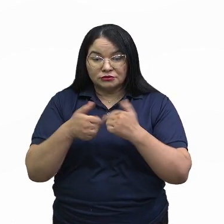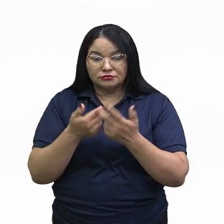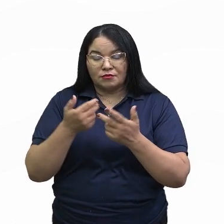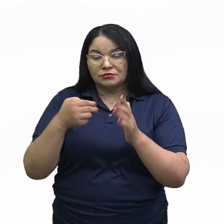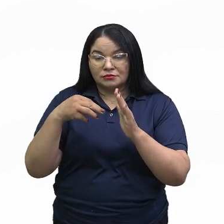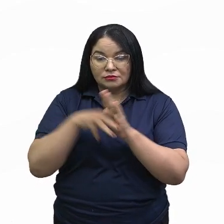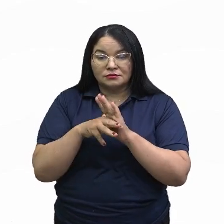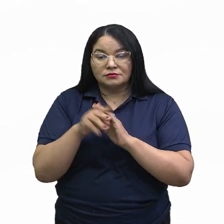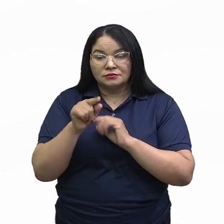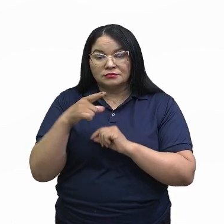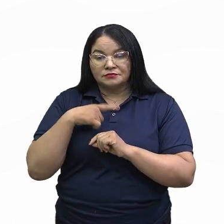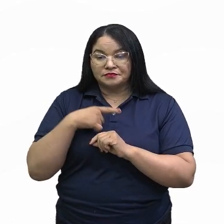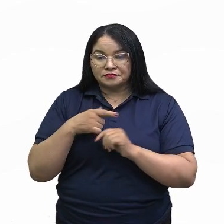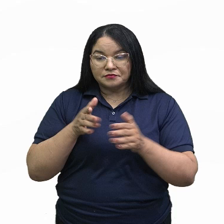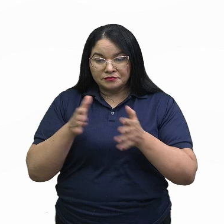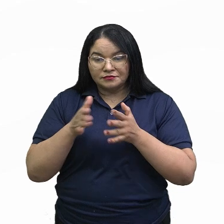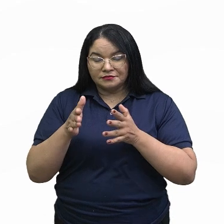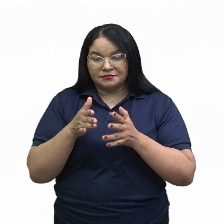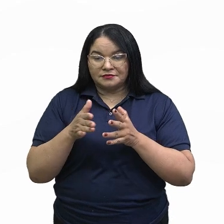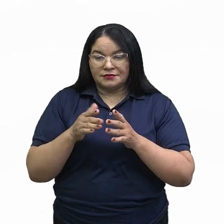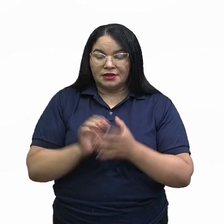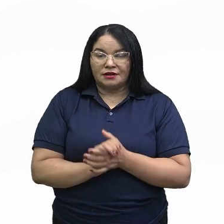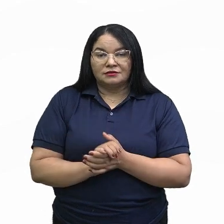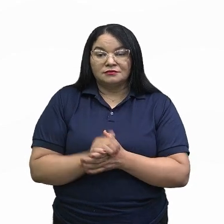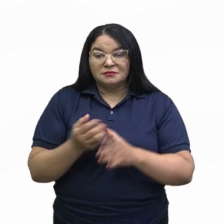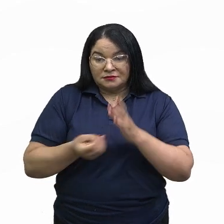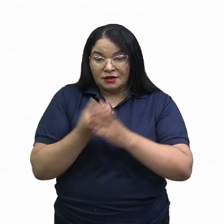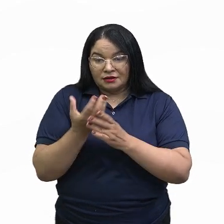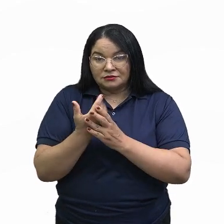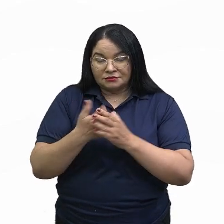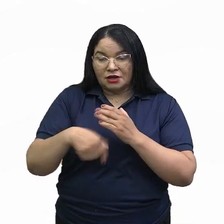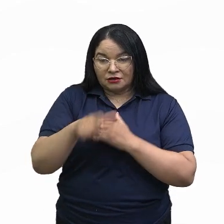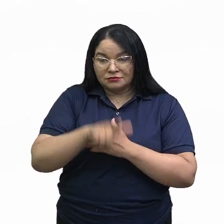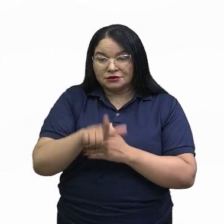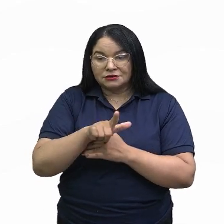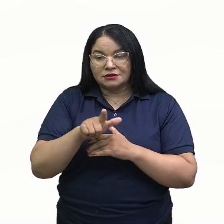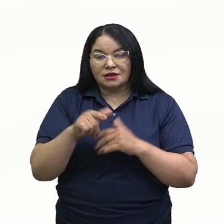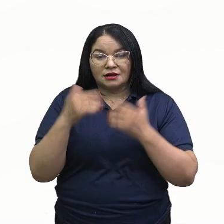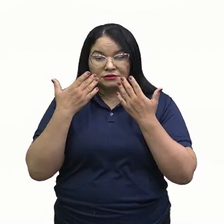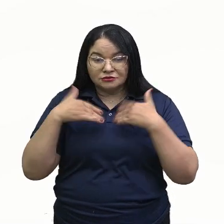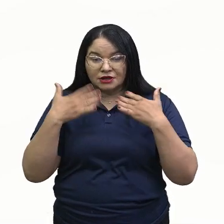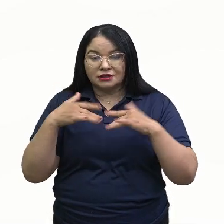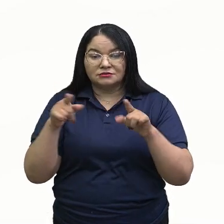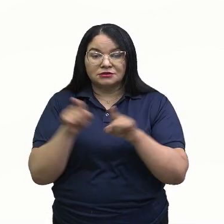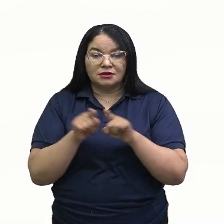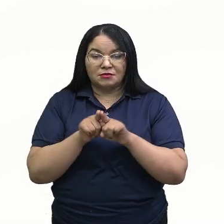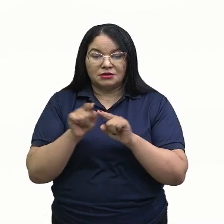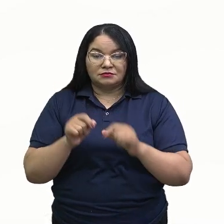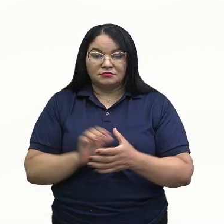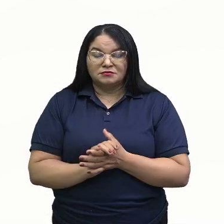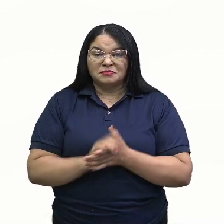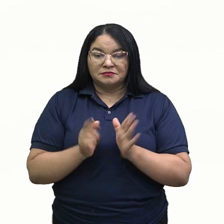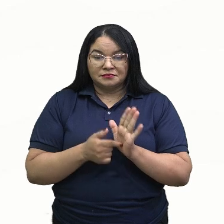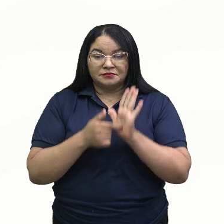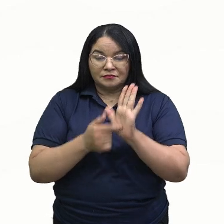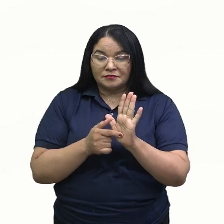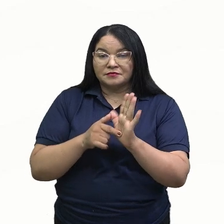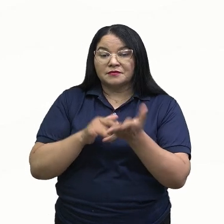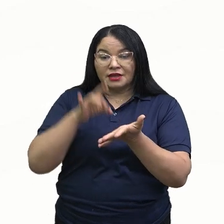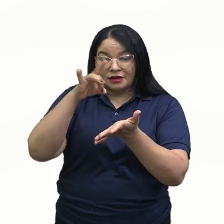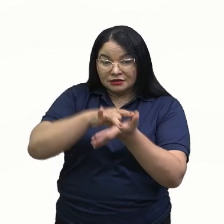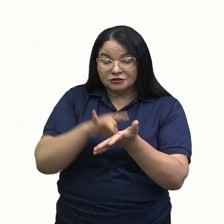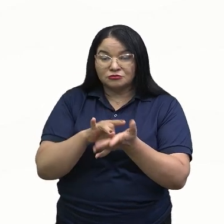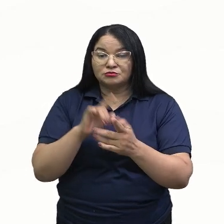muitos momentos, as obras naturalistas vão apresentar traços realistas, porque eu vou falar